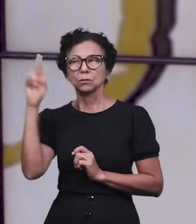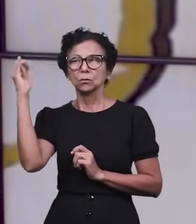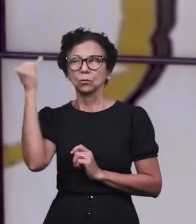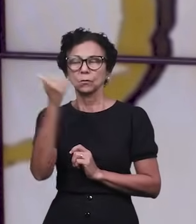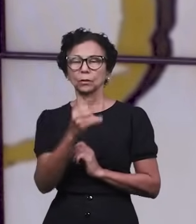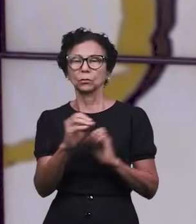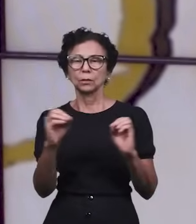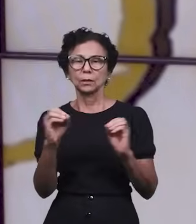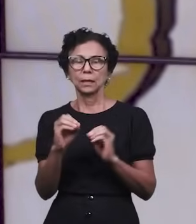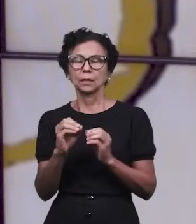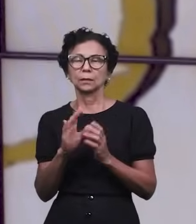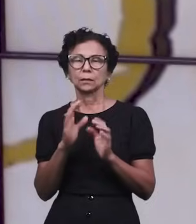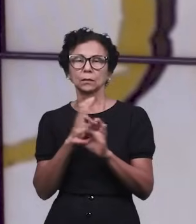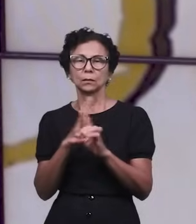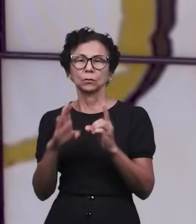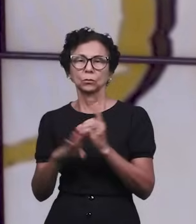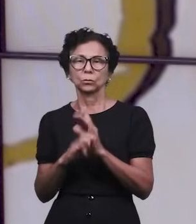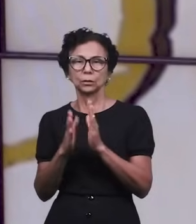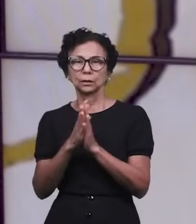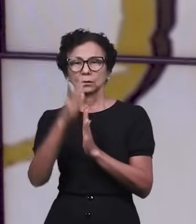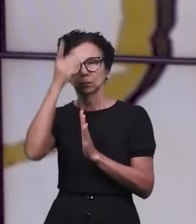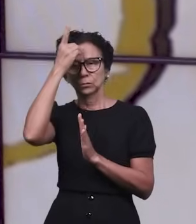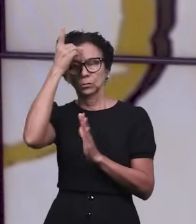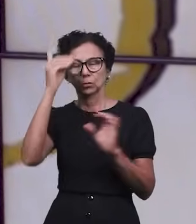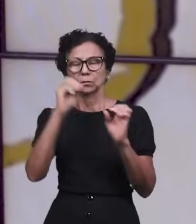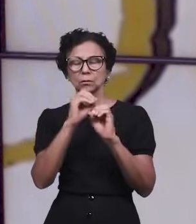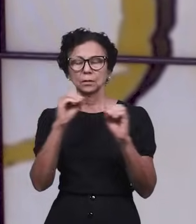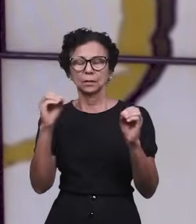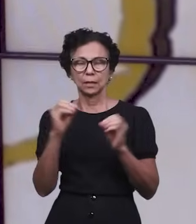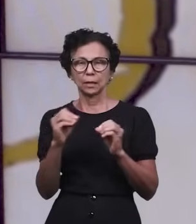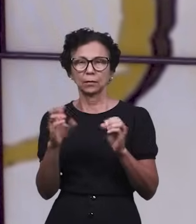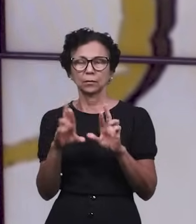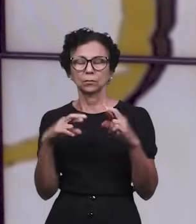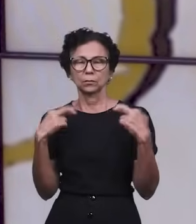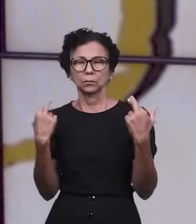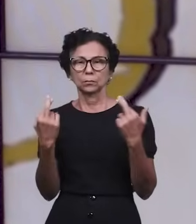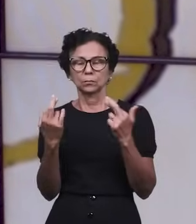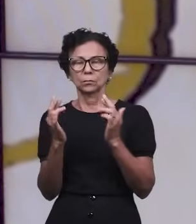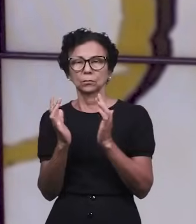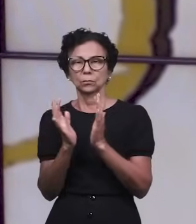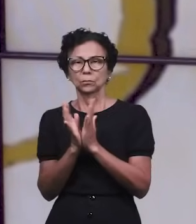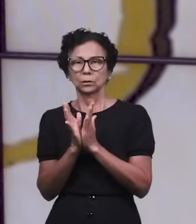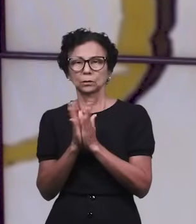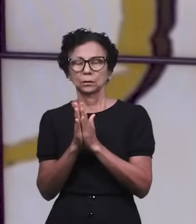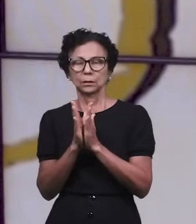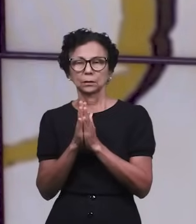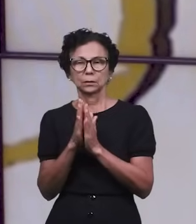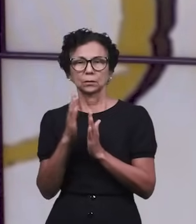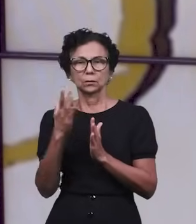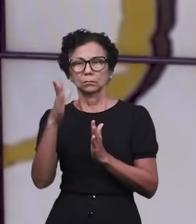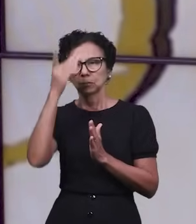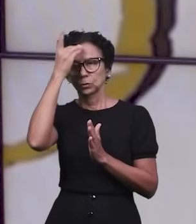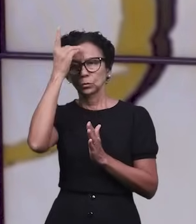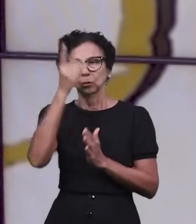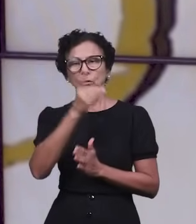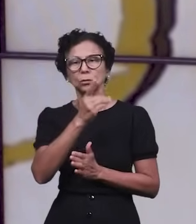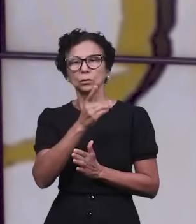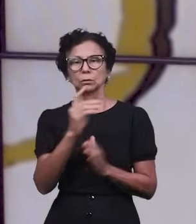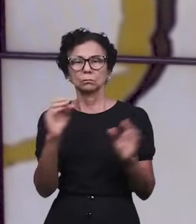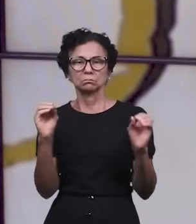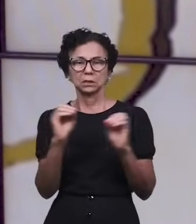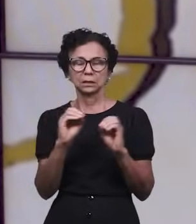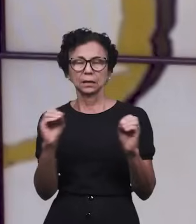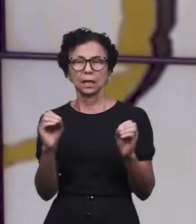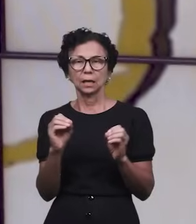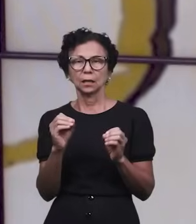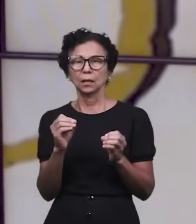de oração onde não houve dons, houve uma reunião de grupo de sessão que não houve visões manifestas, e começar a achar